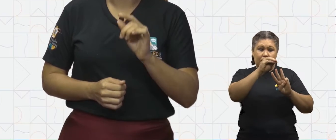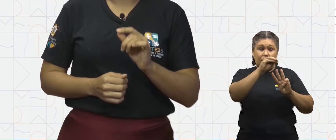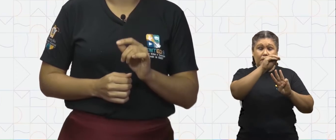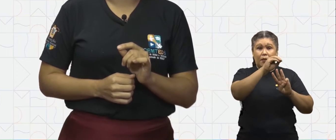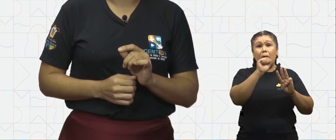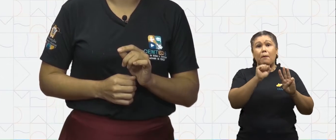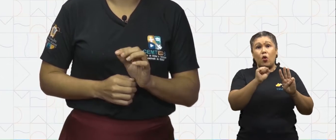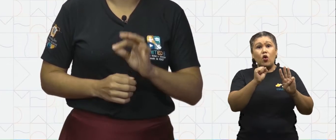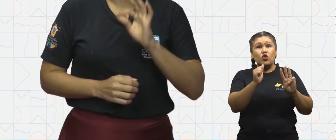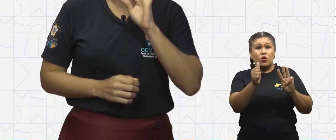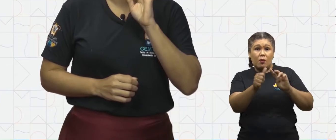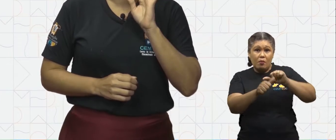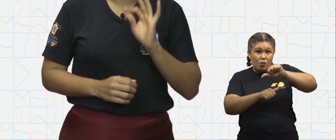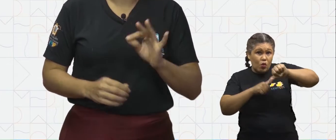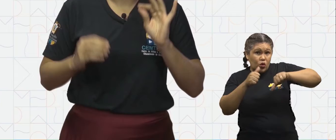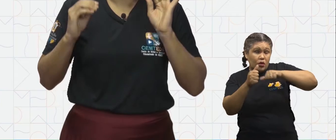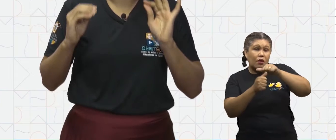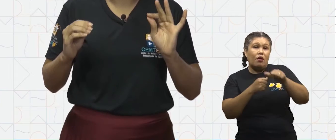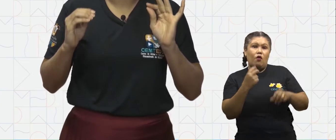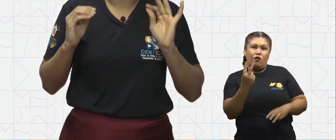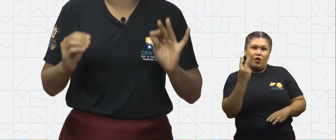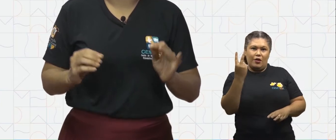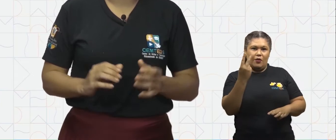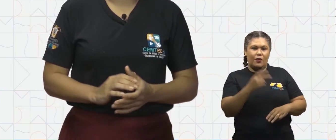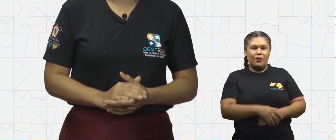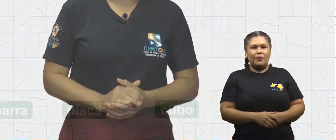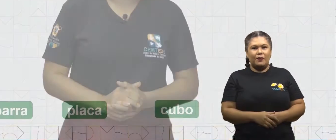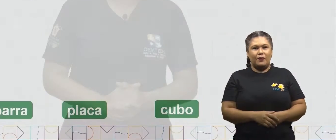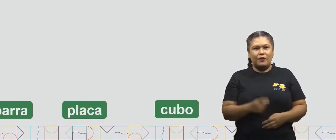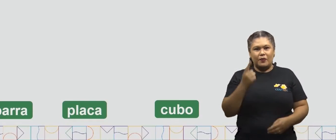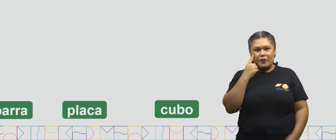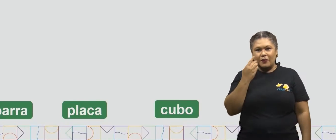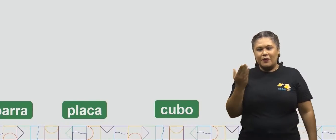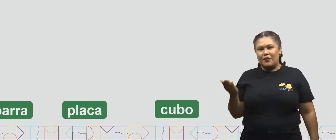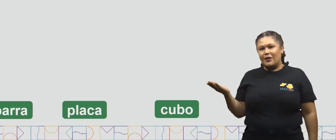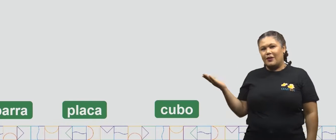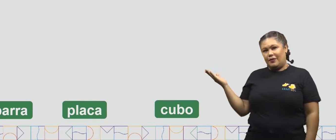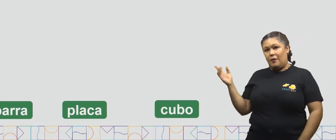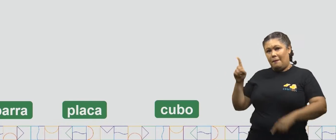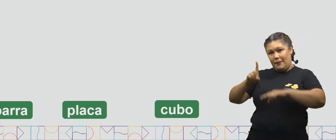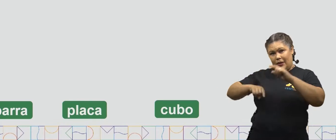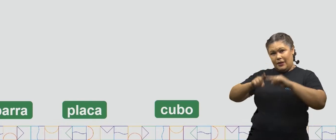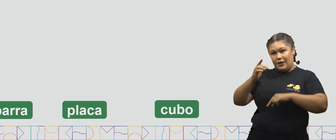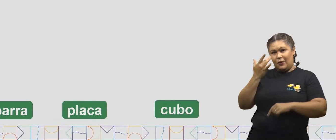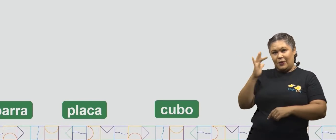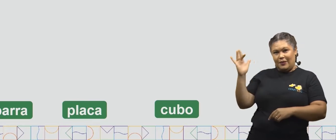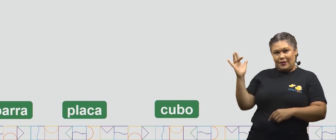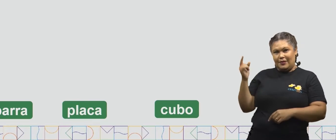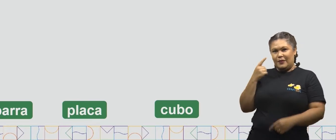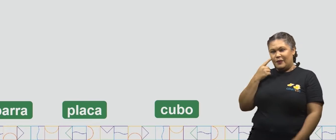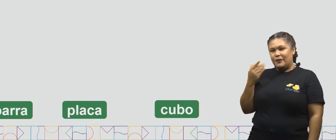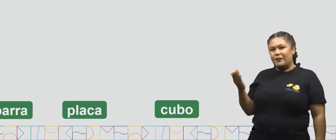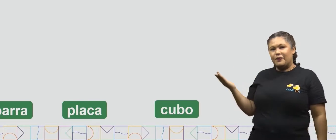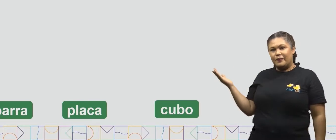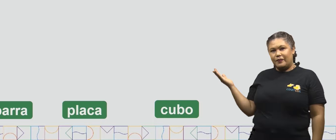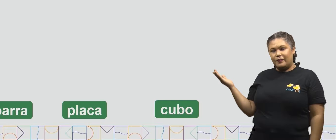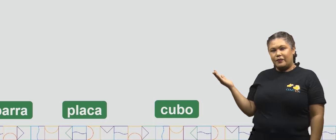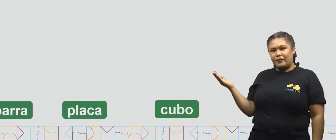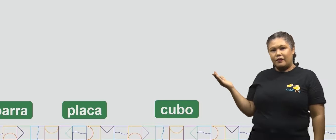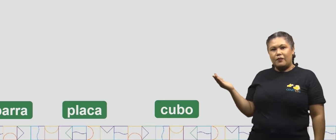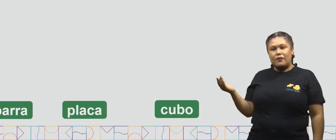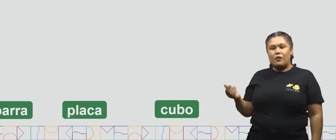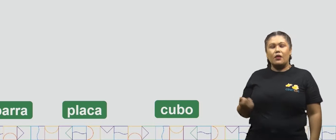E na unidade, tem um valor totalmente diferente. Esse é o material dourado.